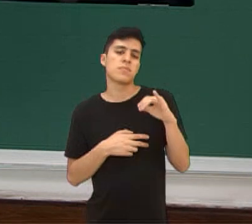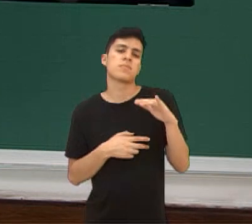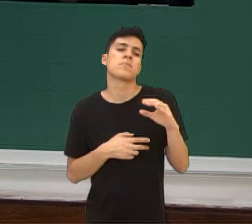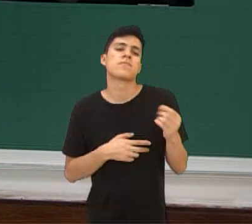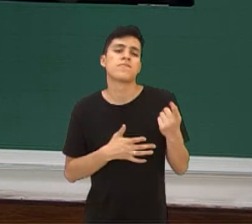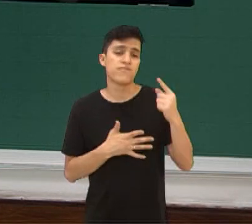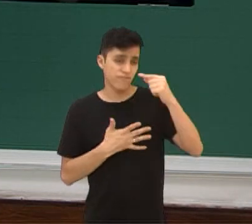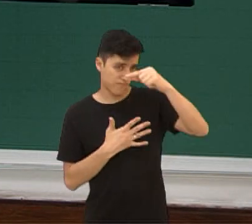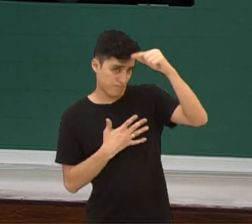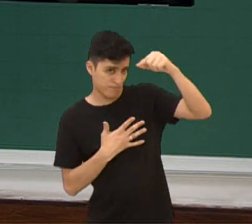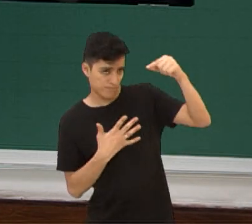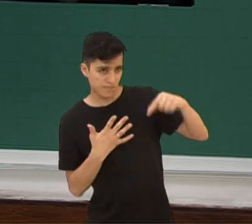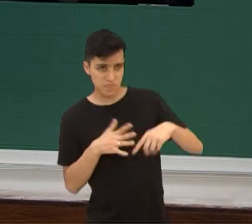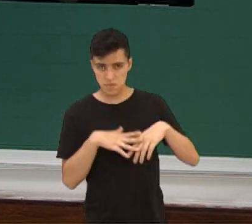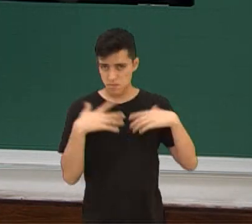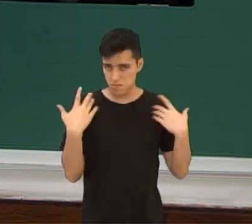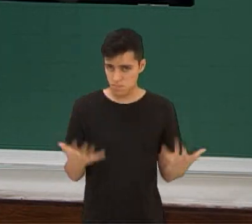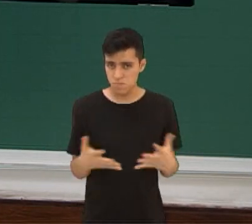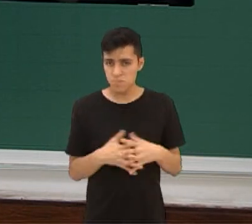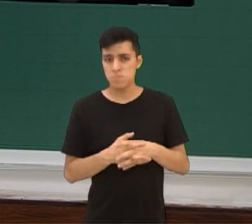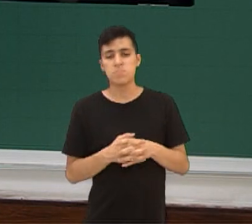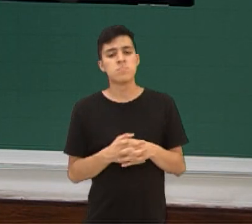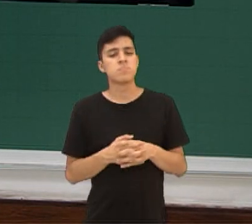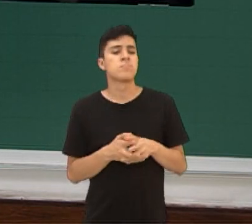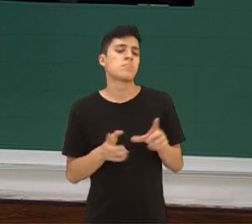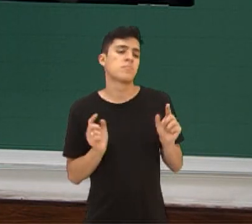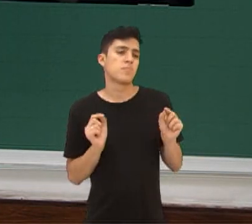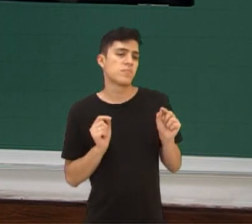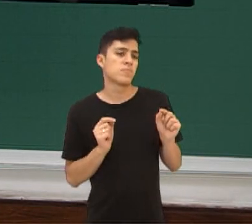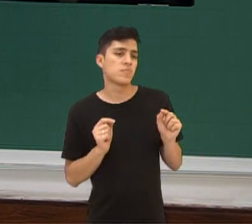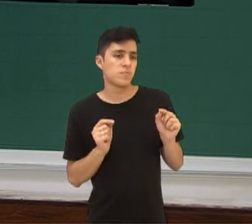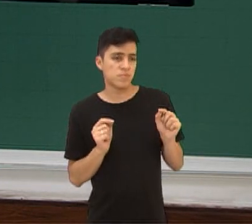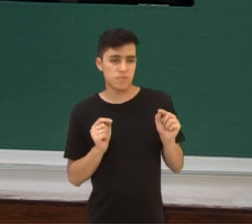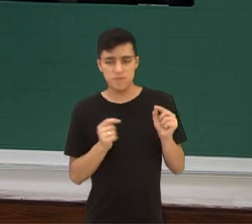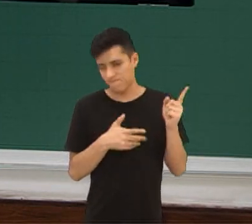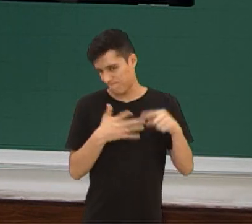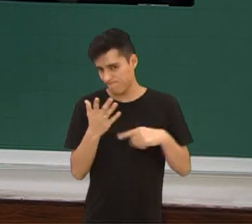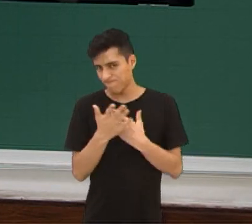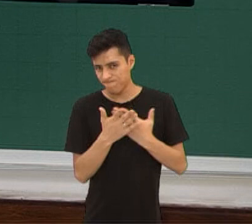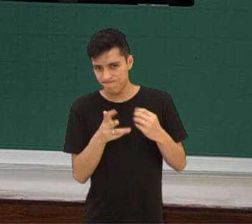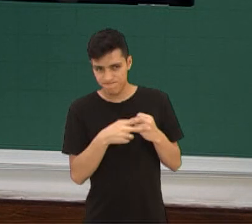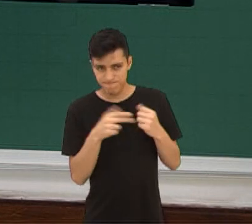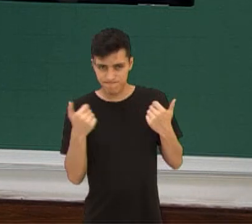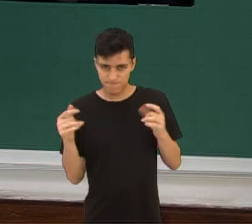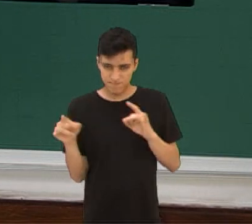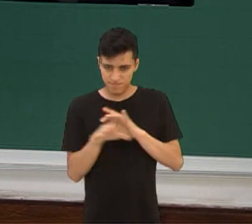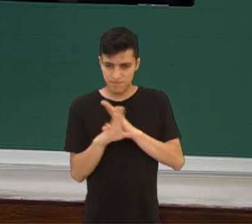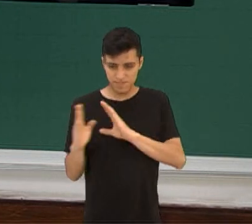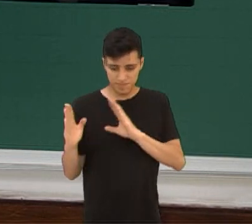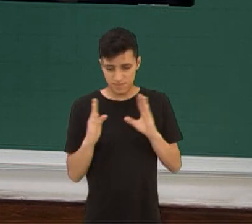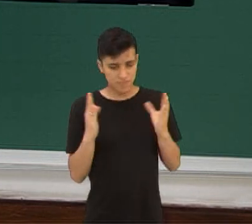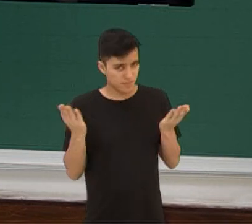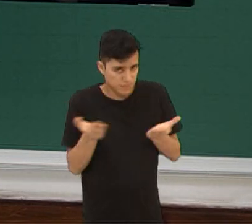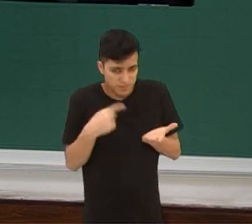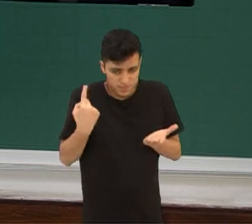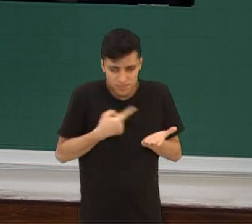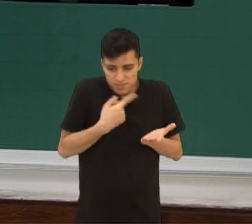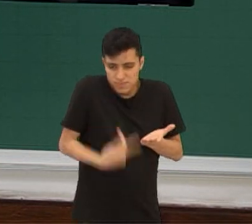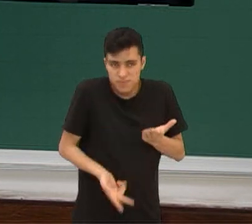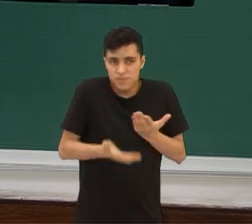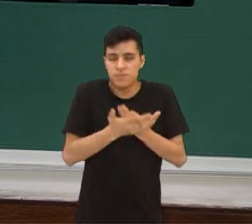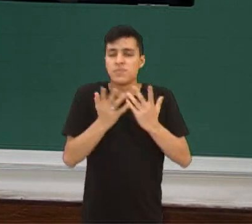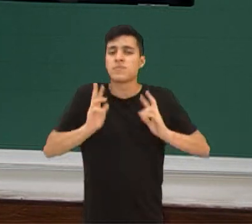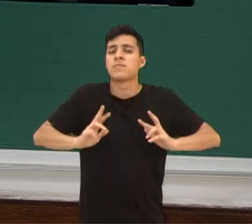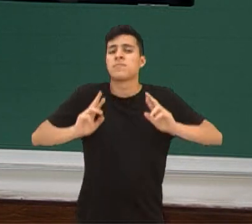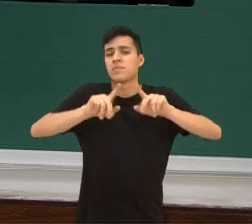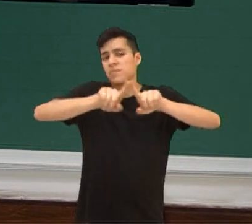hacer-se, convertir-se em, né? O quedar-se também, entre outros. Bueno, esta foi nossa classe, ¿no?